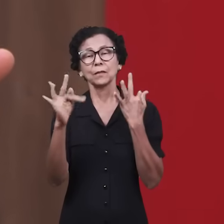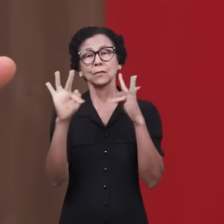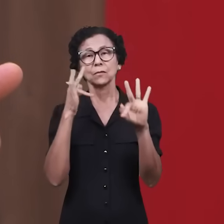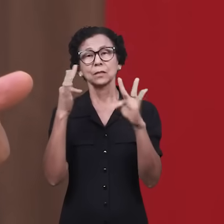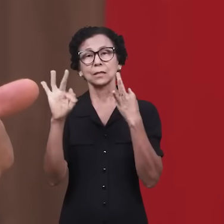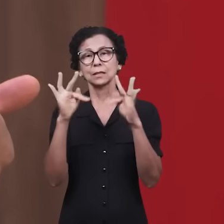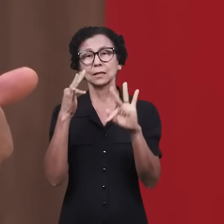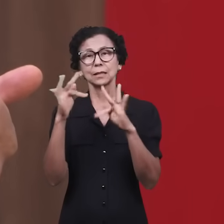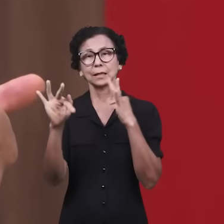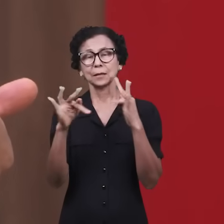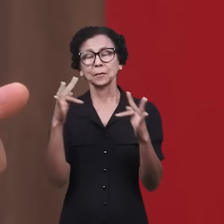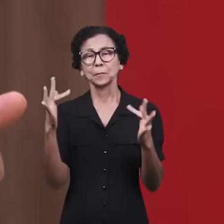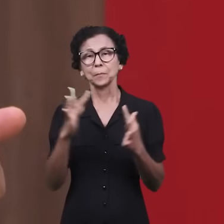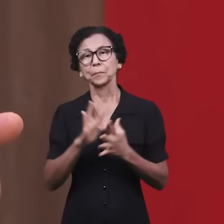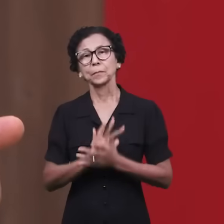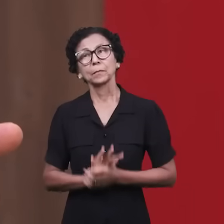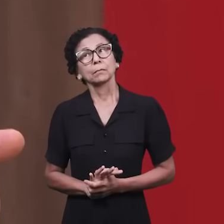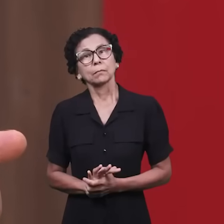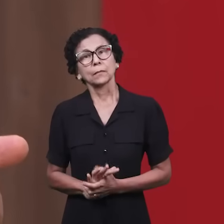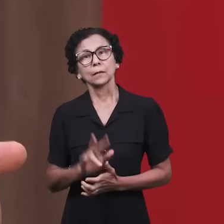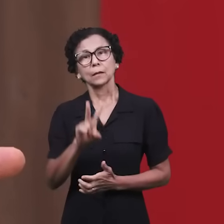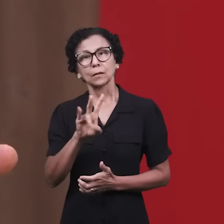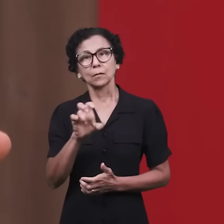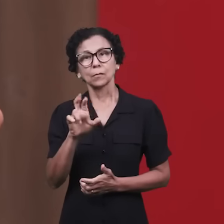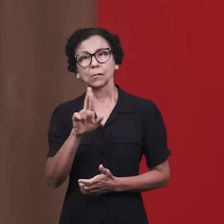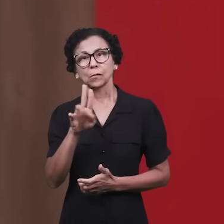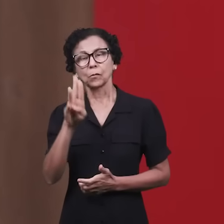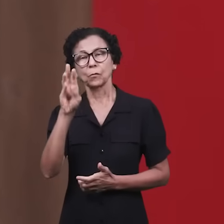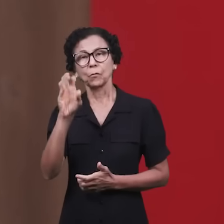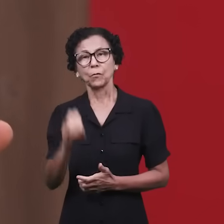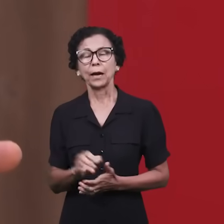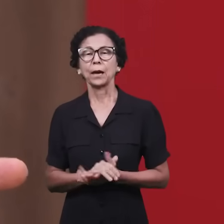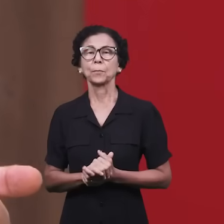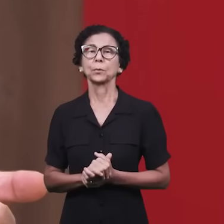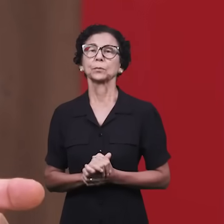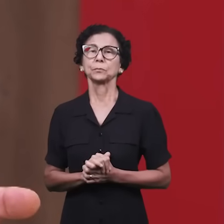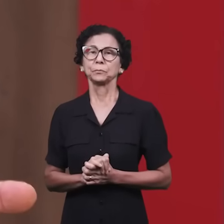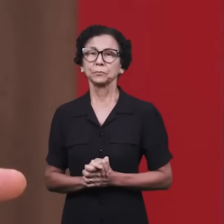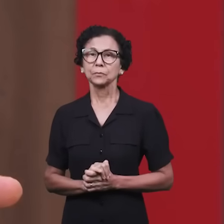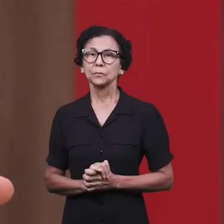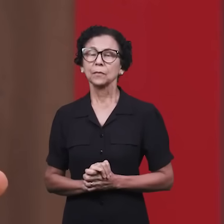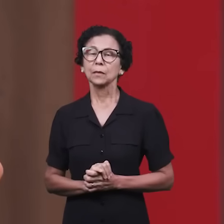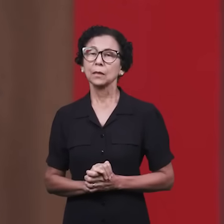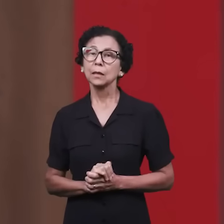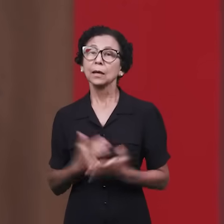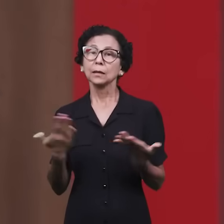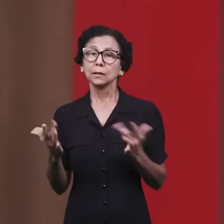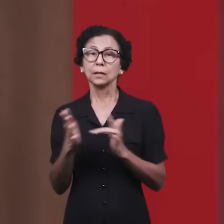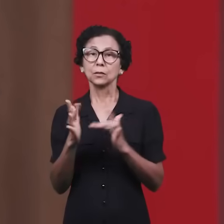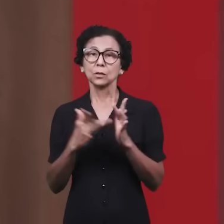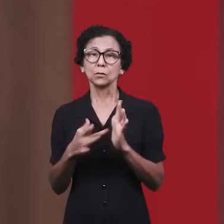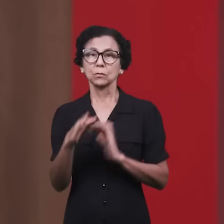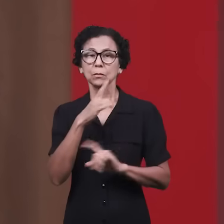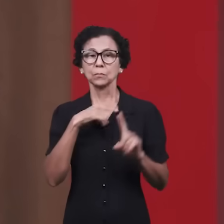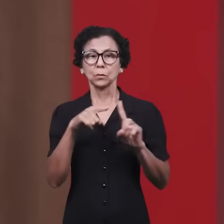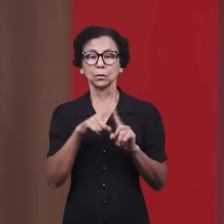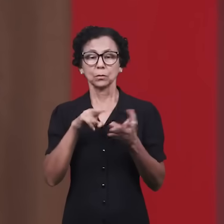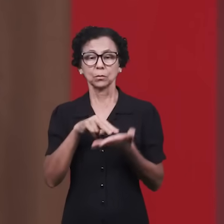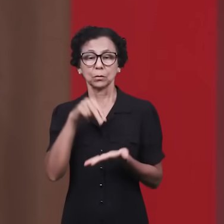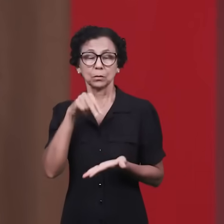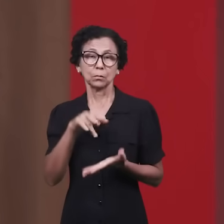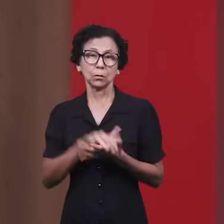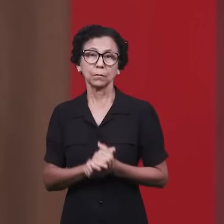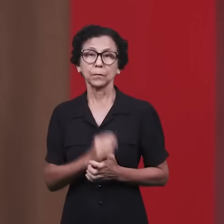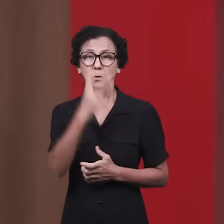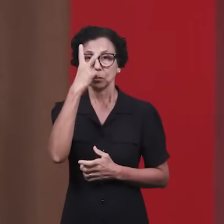as águas, por essa palavra o verbo que foi morto ressurgiu, o que na razão não existe ele faz, o cego viu, o